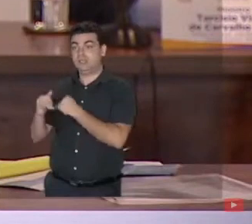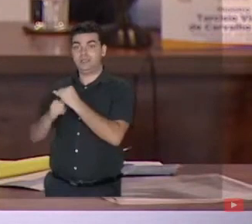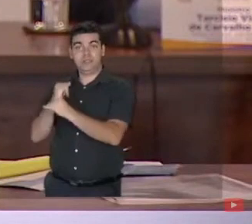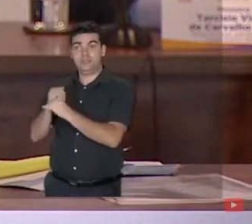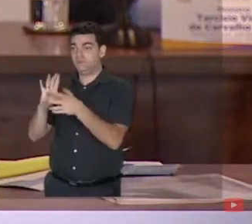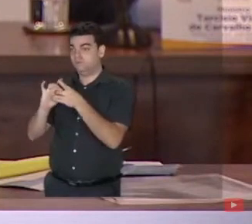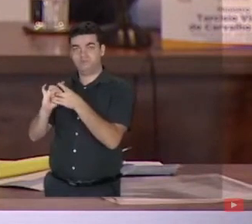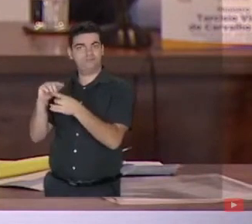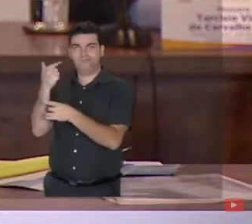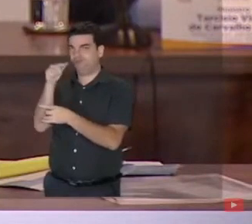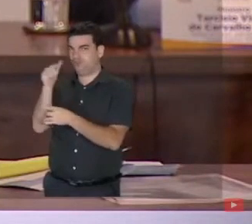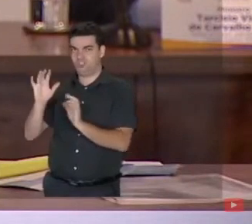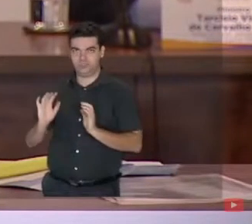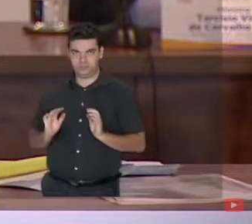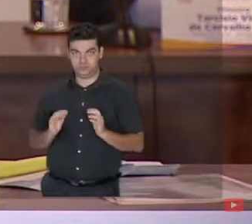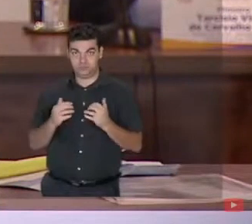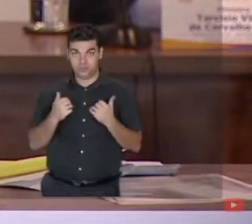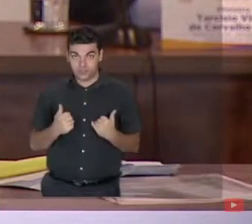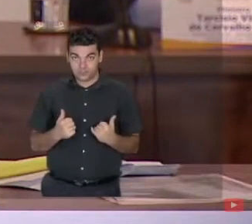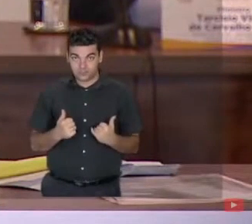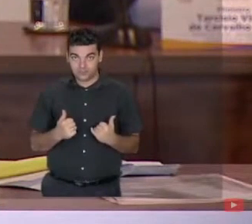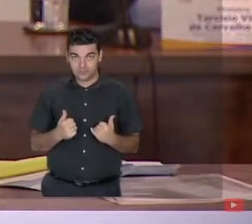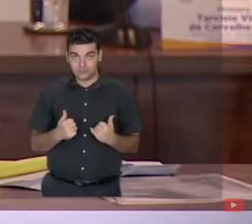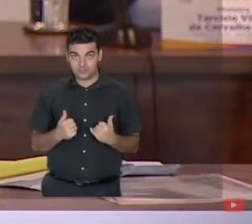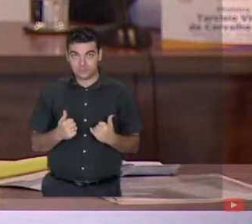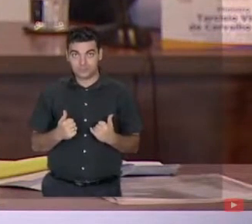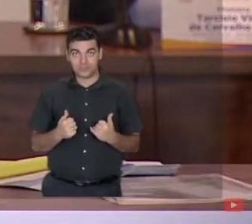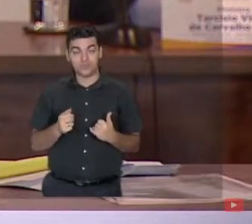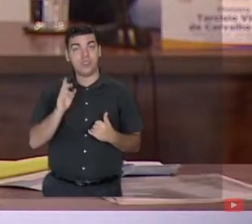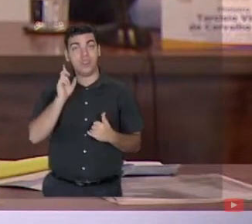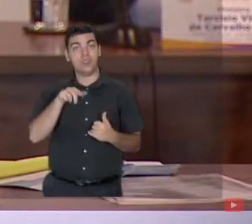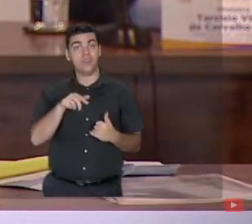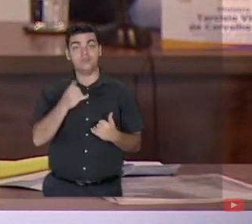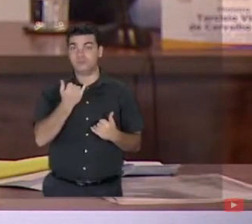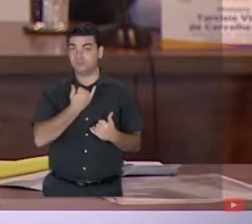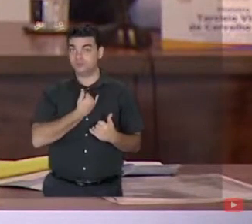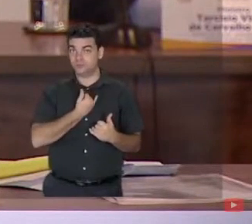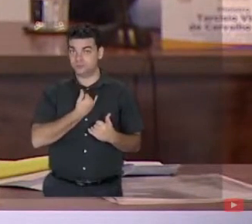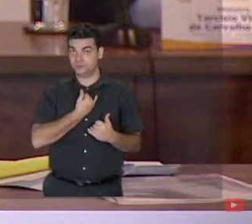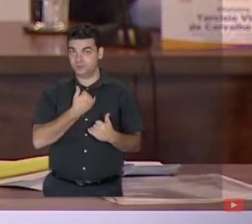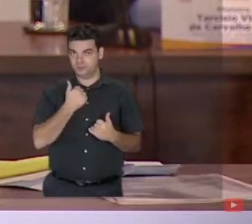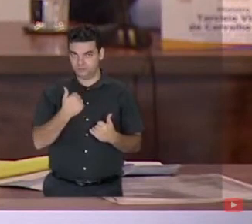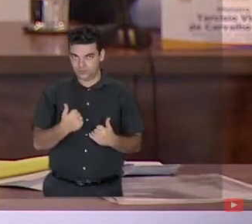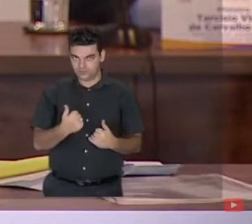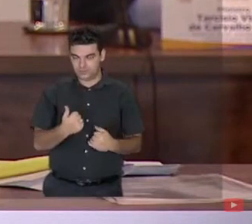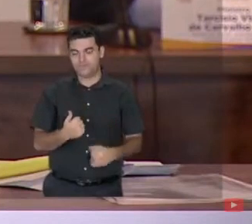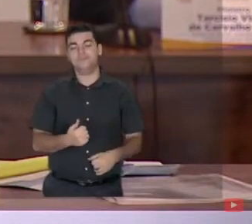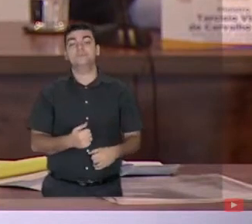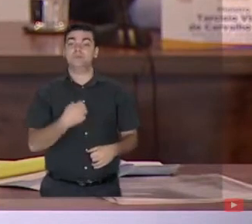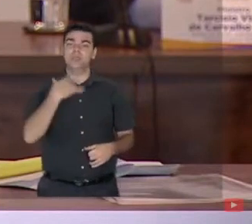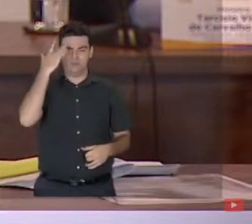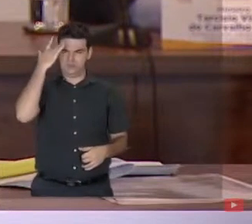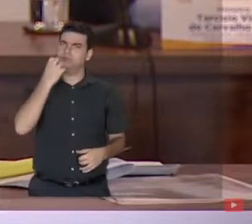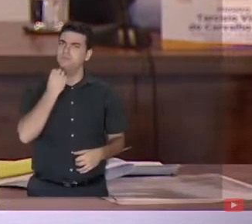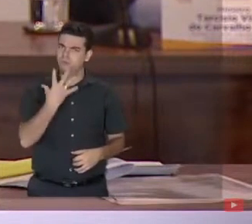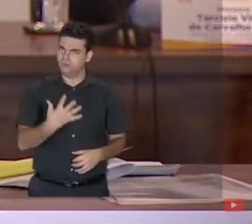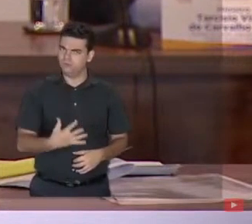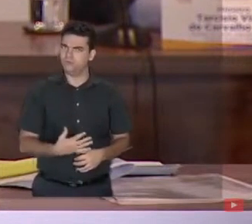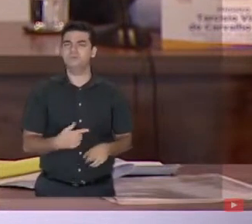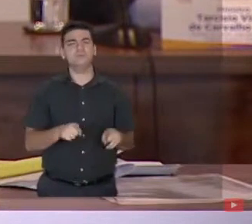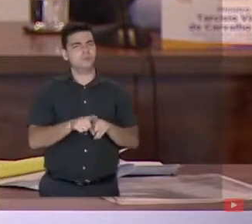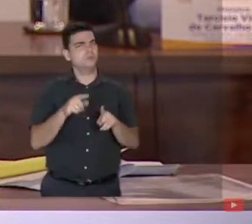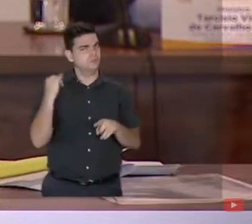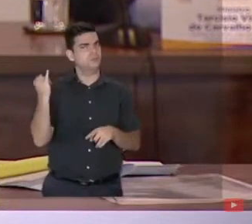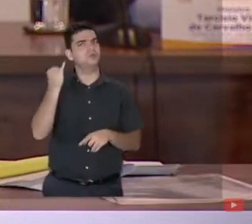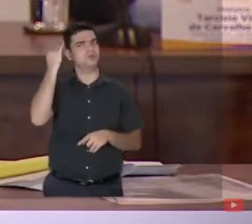estava ligada na rede. Esta providência, que foi prudente e